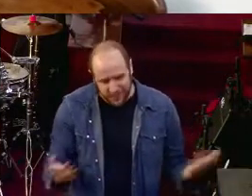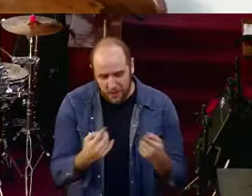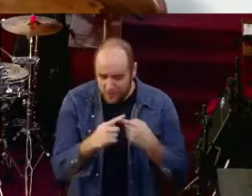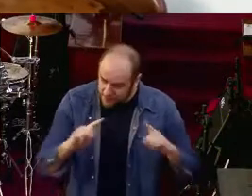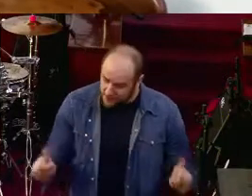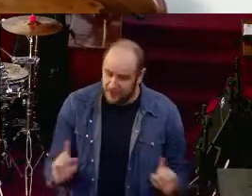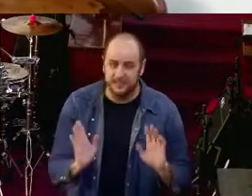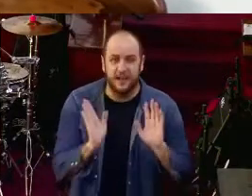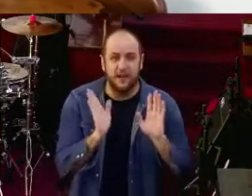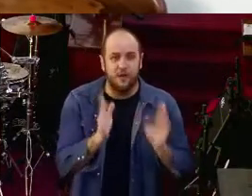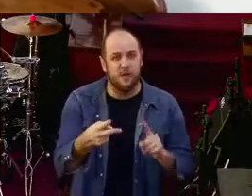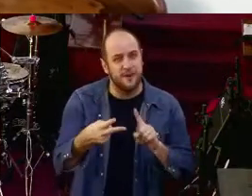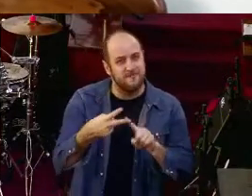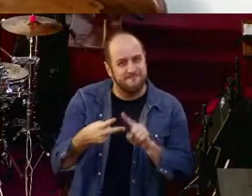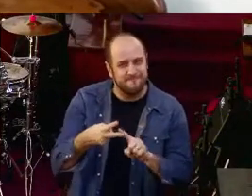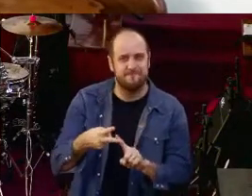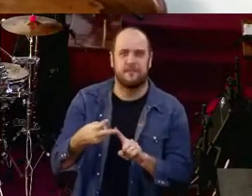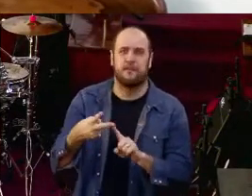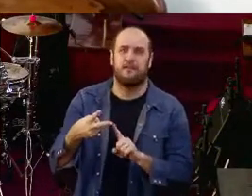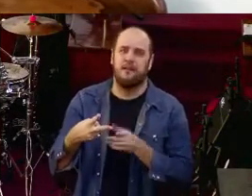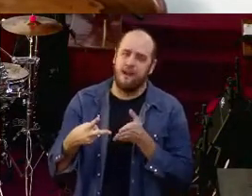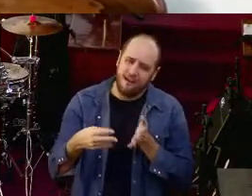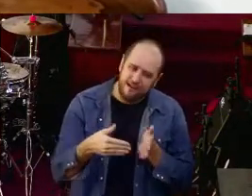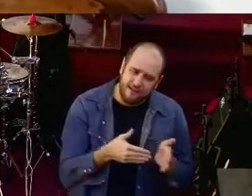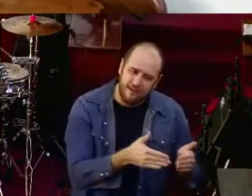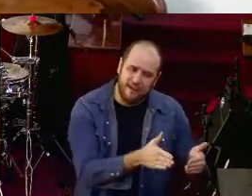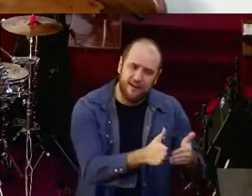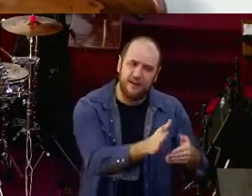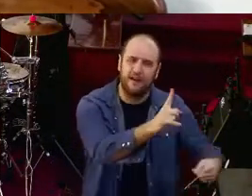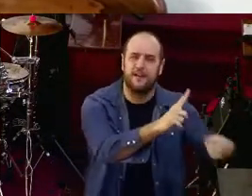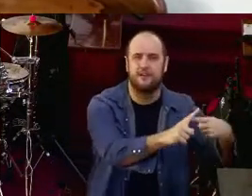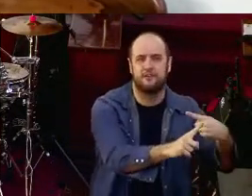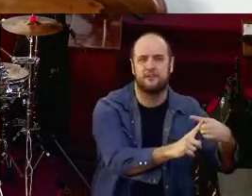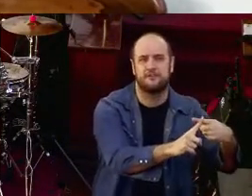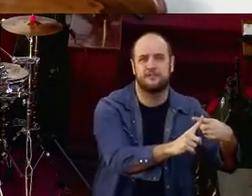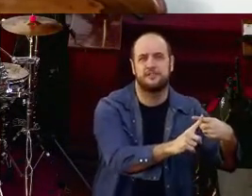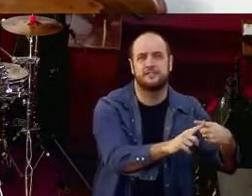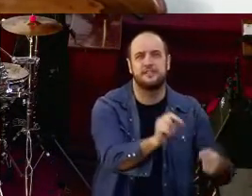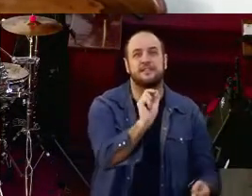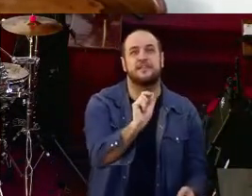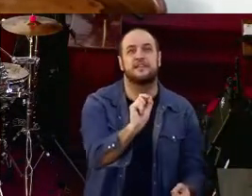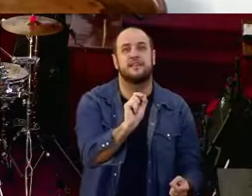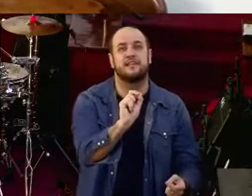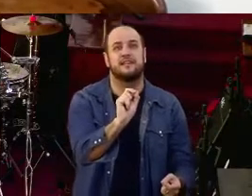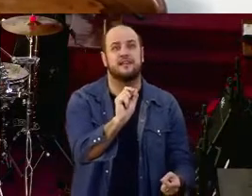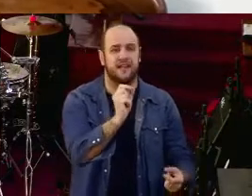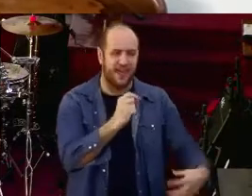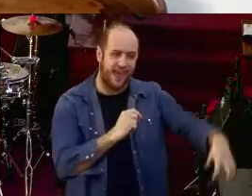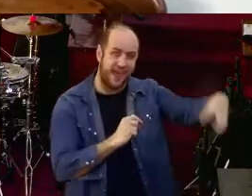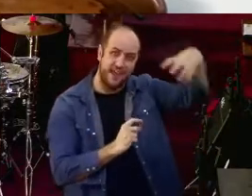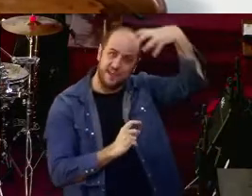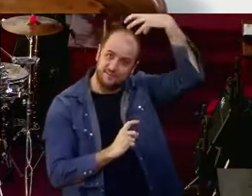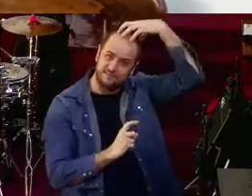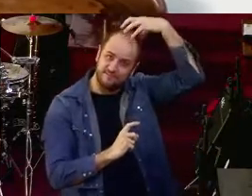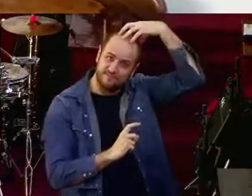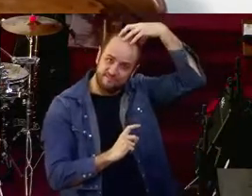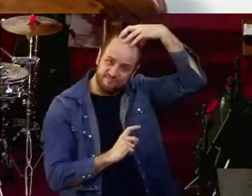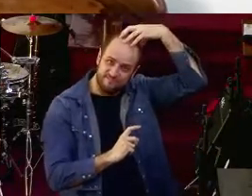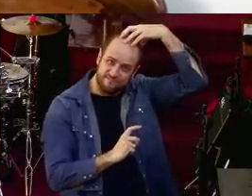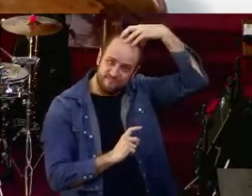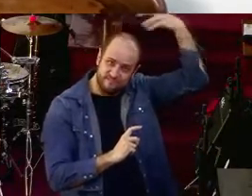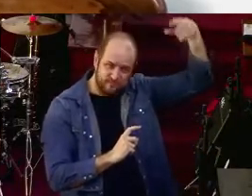então, nessa segunda certeza, no caminho da cruz, é que é um rei que seguirá